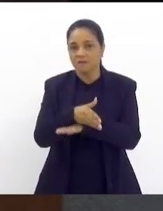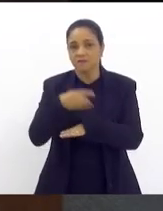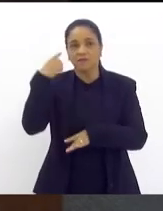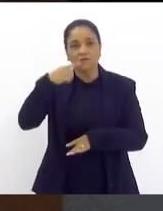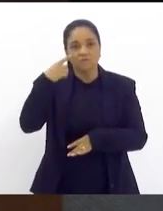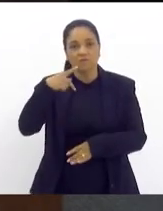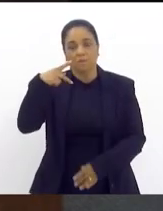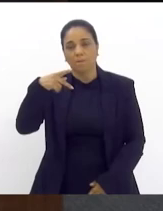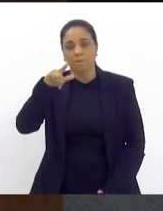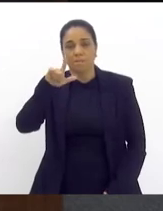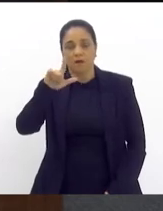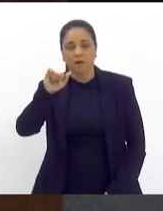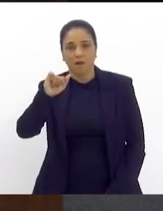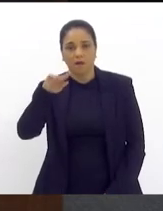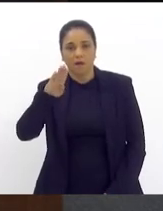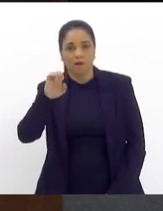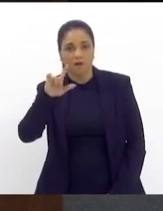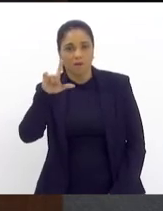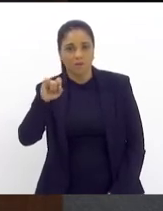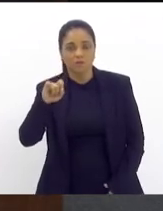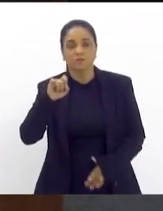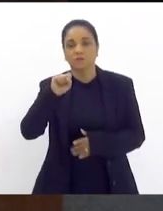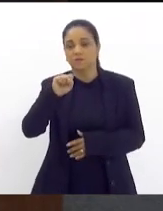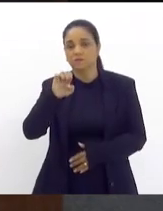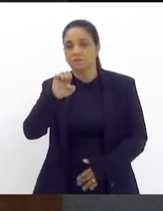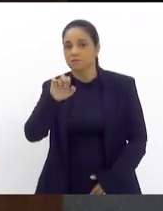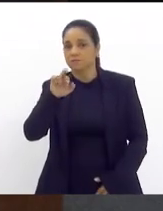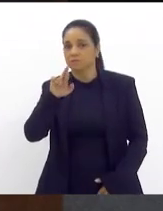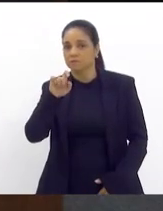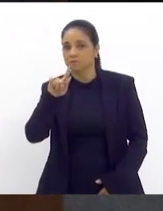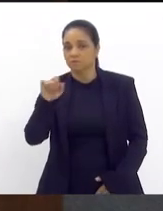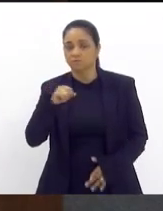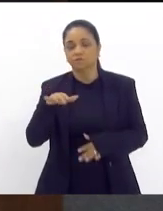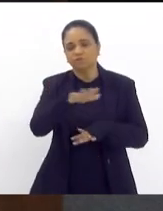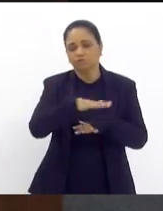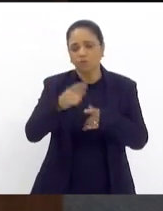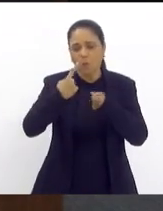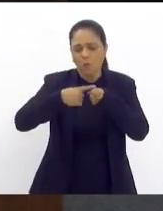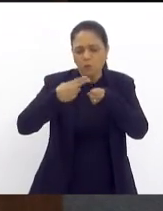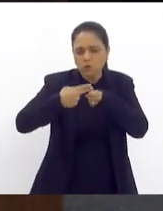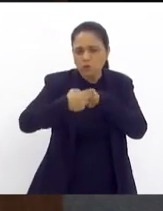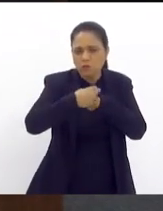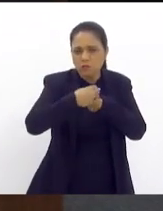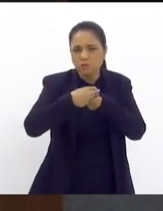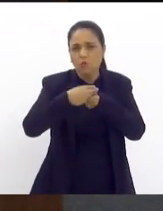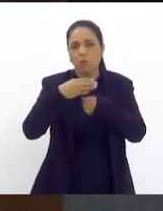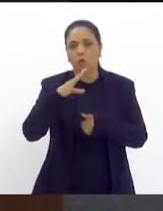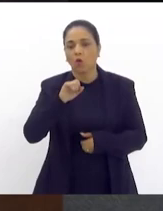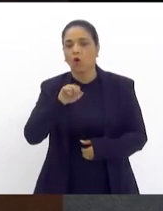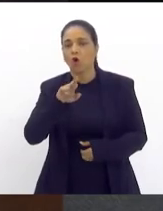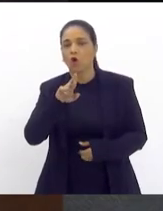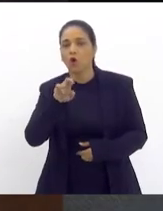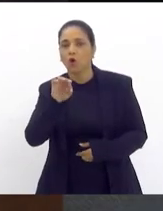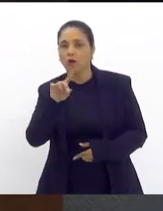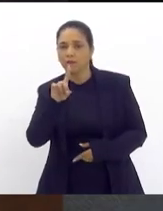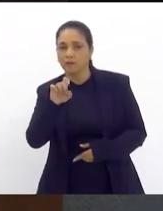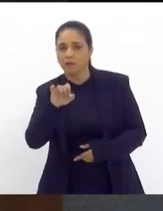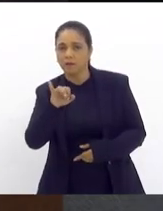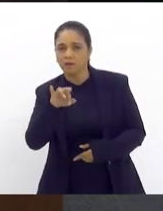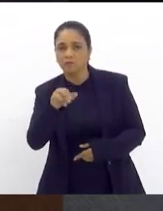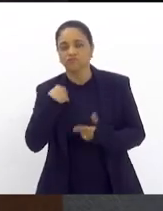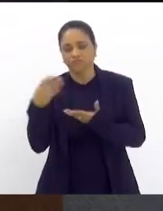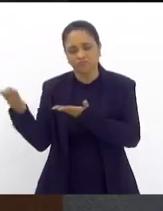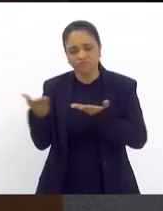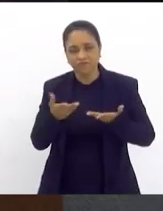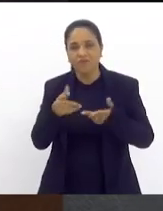Sérgio que é vereador do município de cordeiro que tá aqui hoje gentilmente nos visitando e fazendo parte